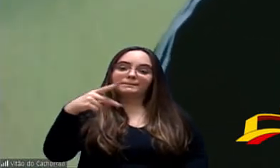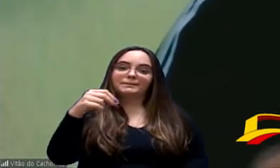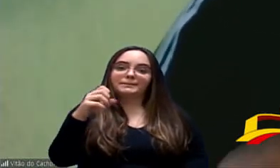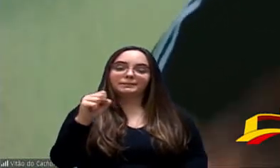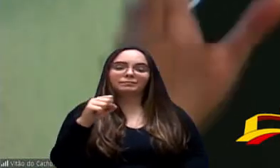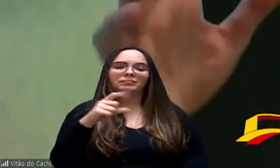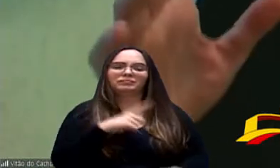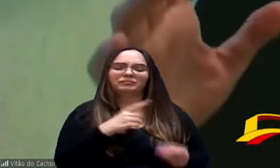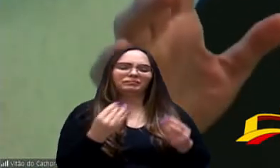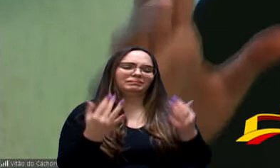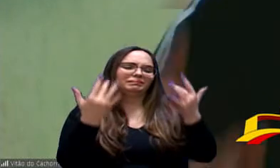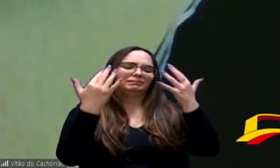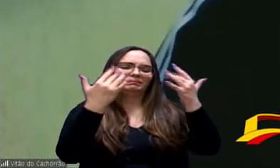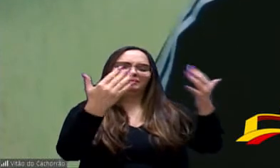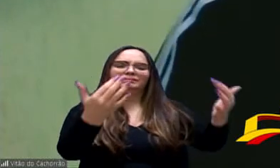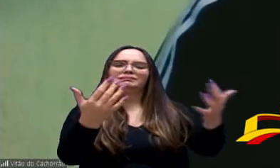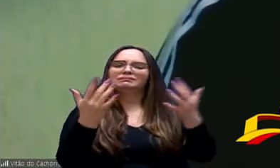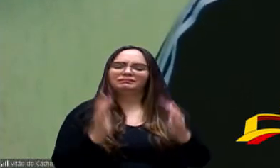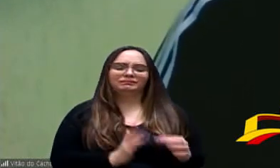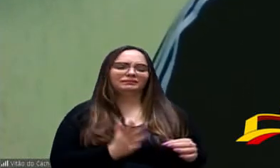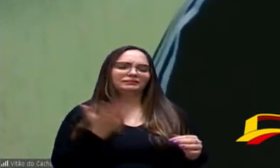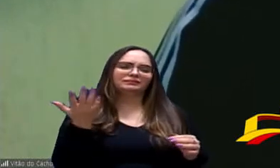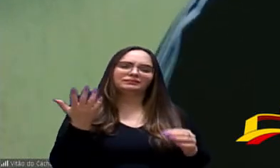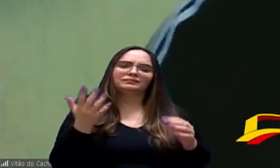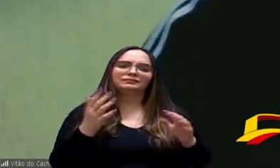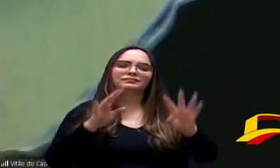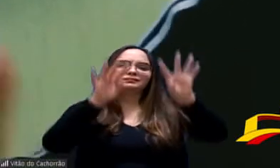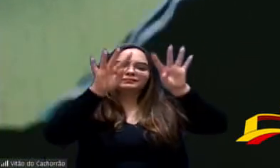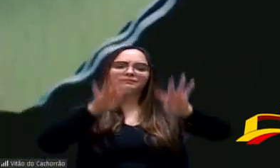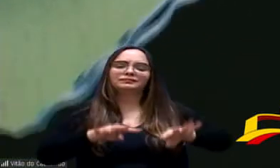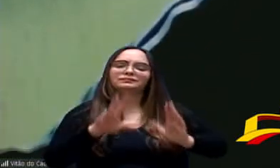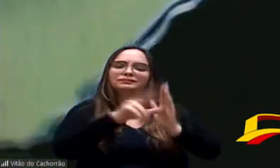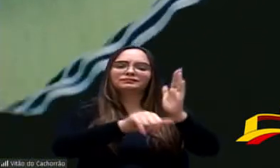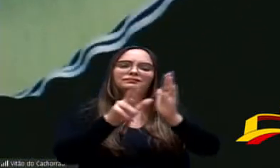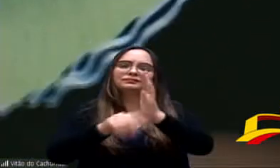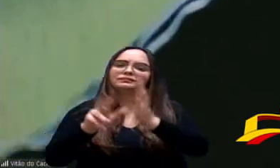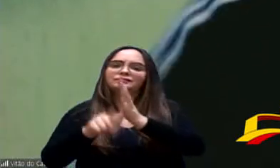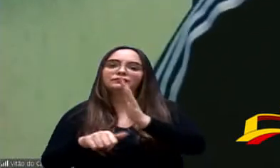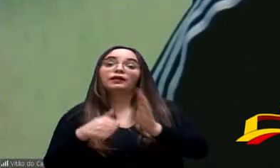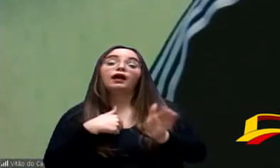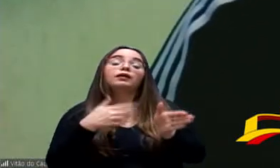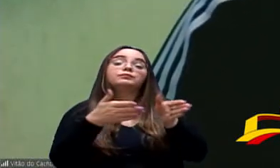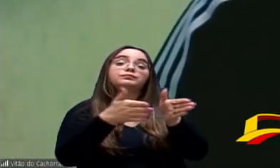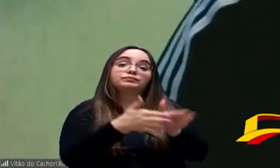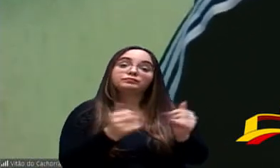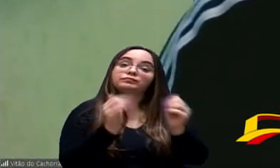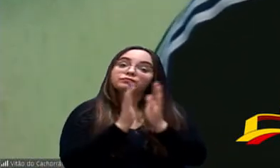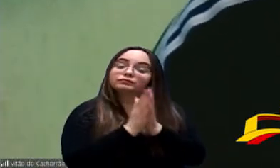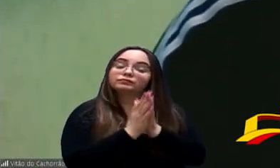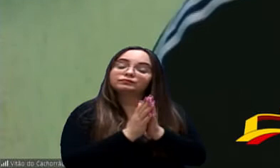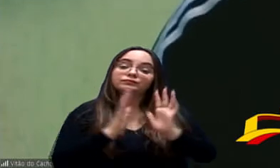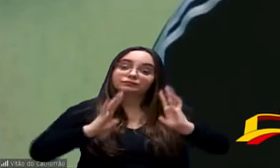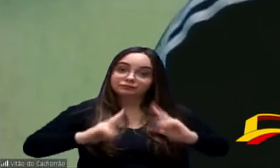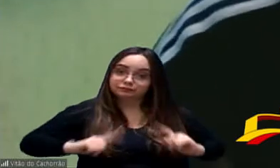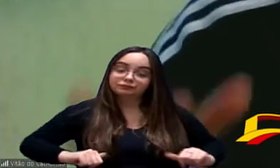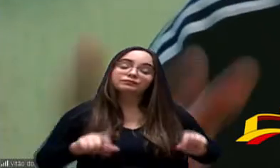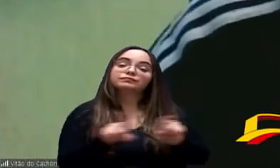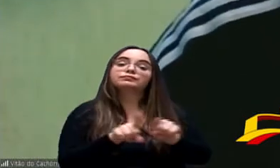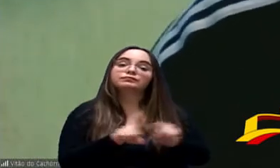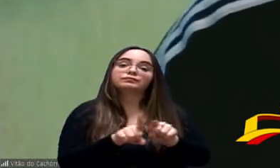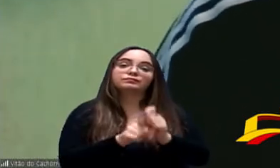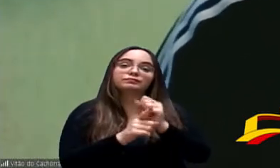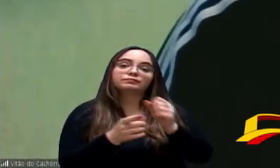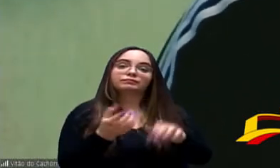grades furtadas. E eu fiz um pedido para limpar e para roçar. Só que a pressa era tanto e ele